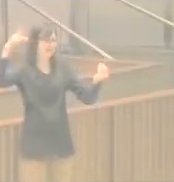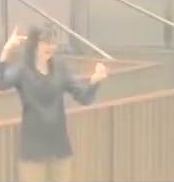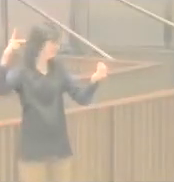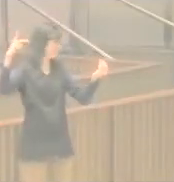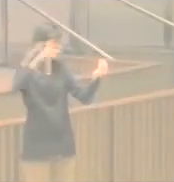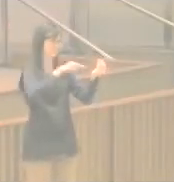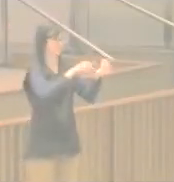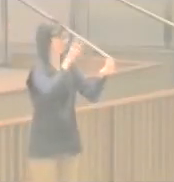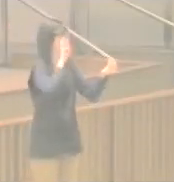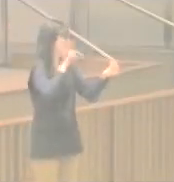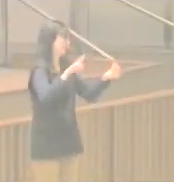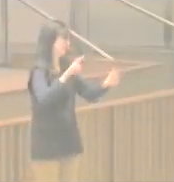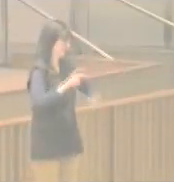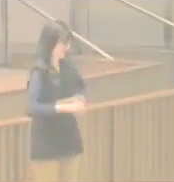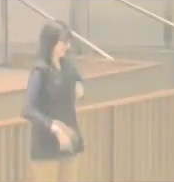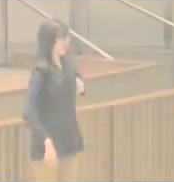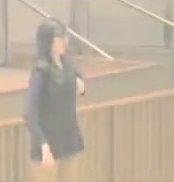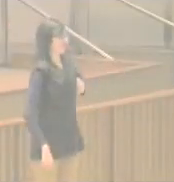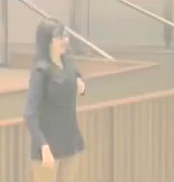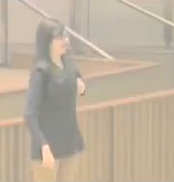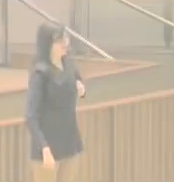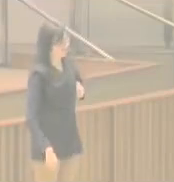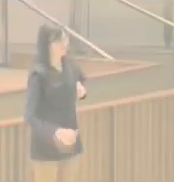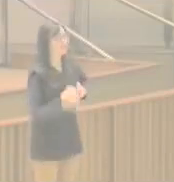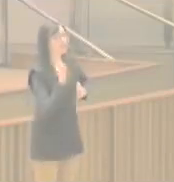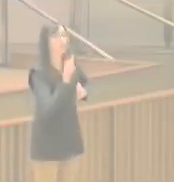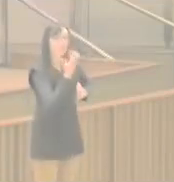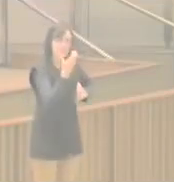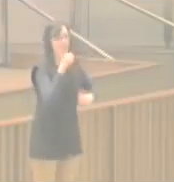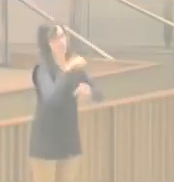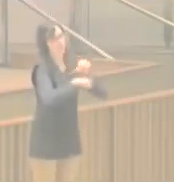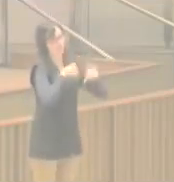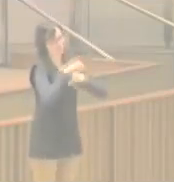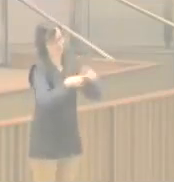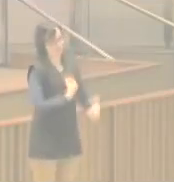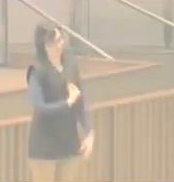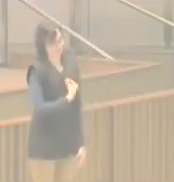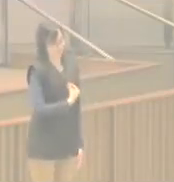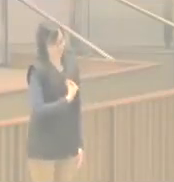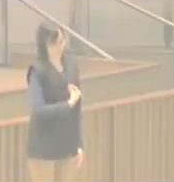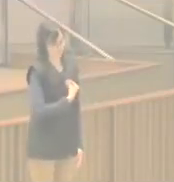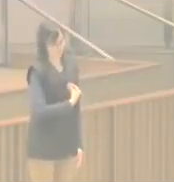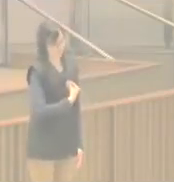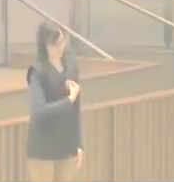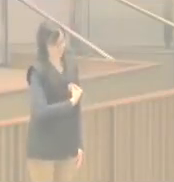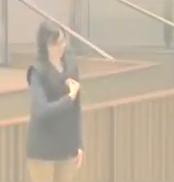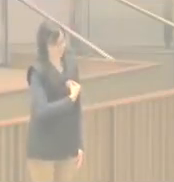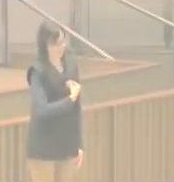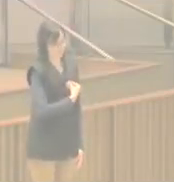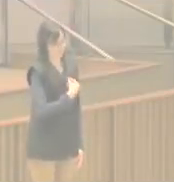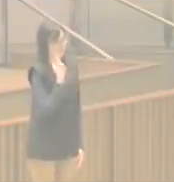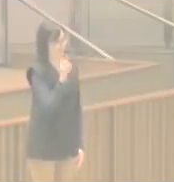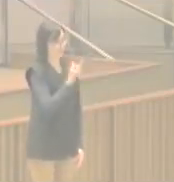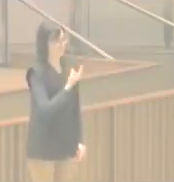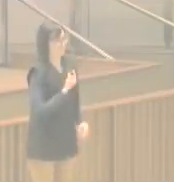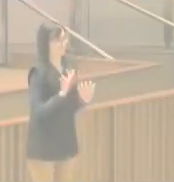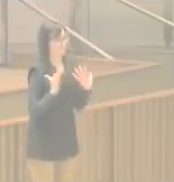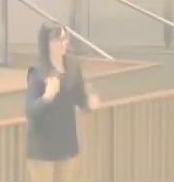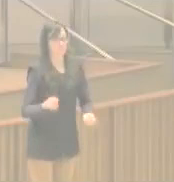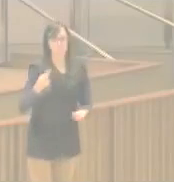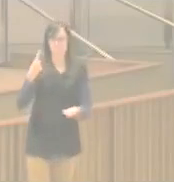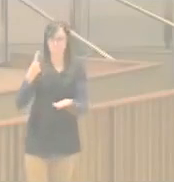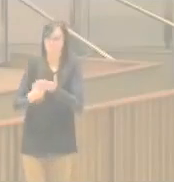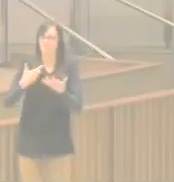nossa vida. E a gente deseja mudar de vida. E a gente se compromete com